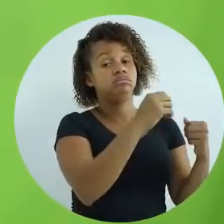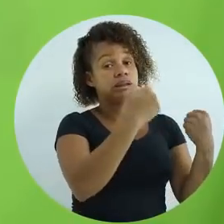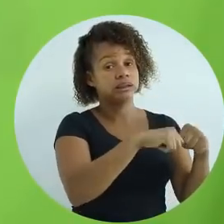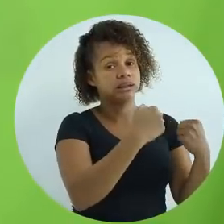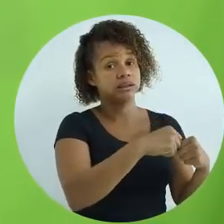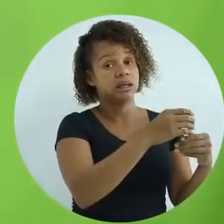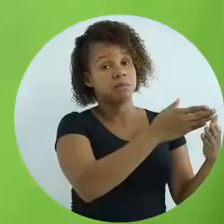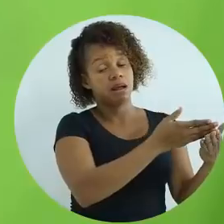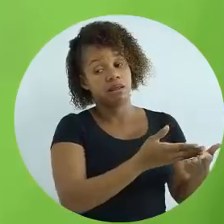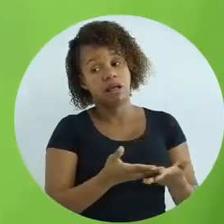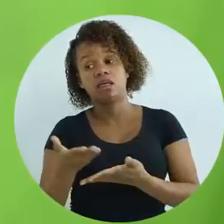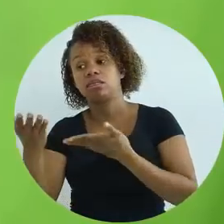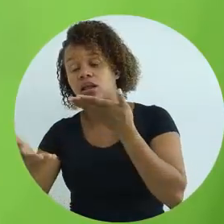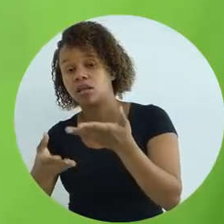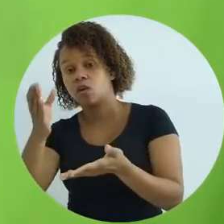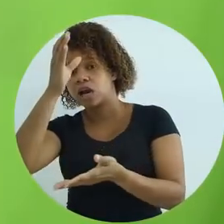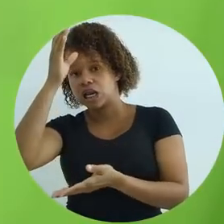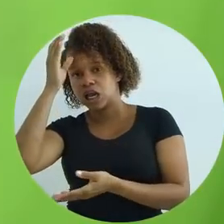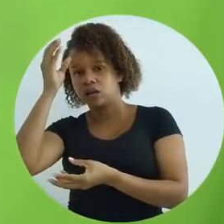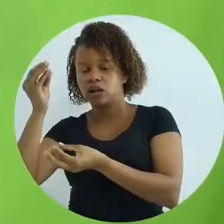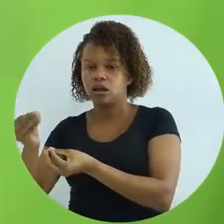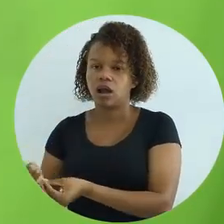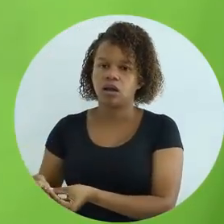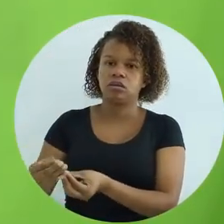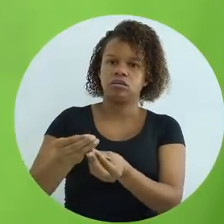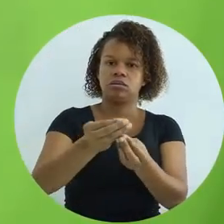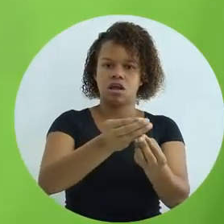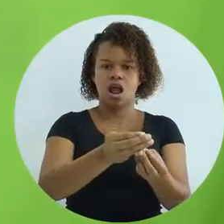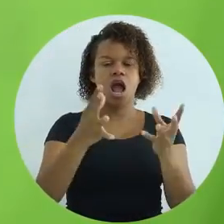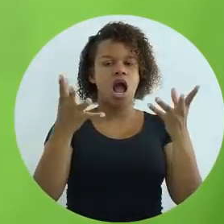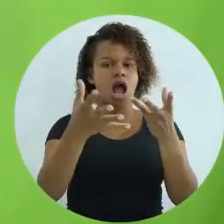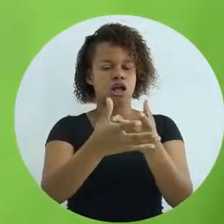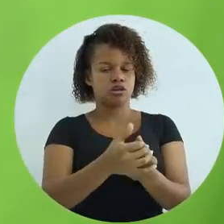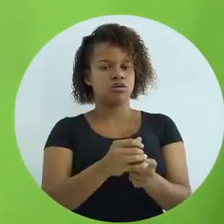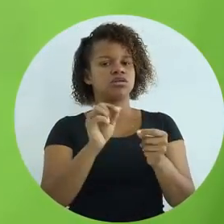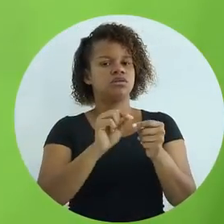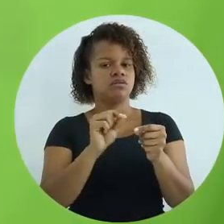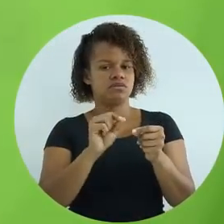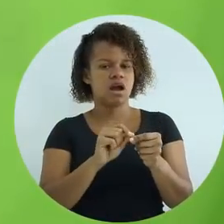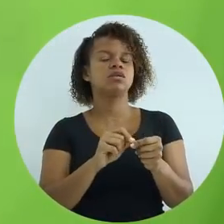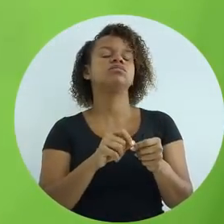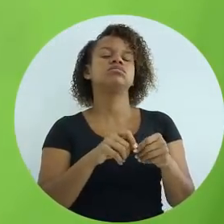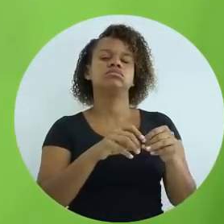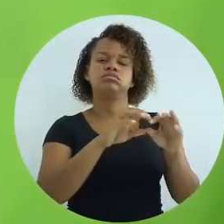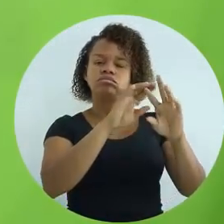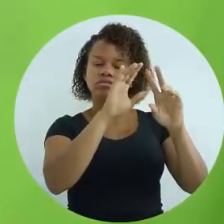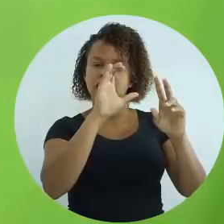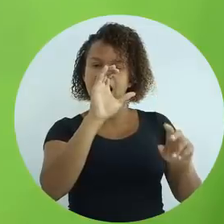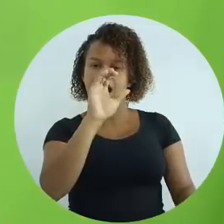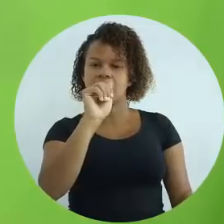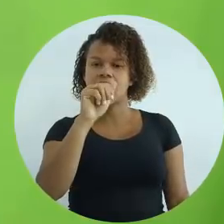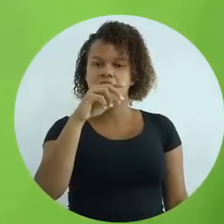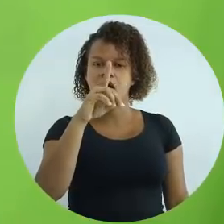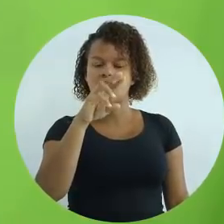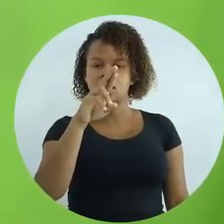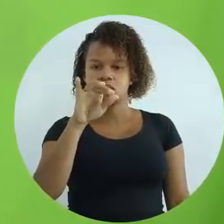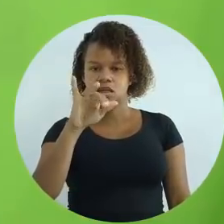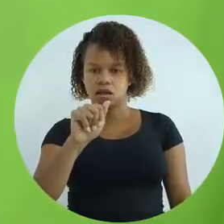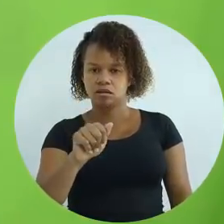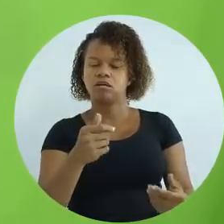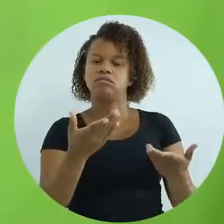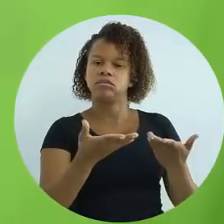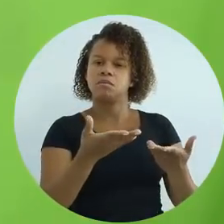necessário para atender aquele cliente, entrega a todos os que fazem parte da cadeia para que eles transformem esses